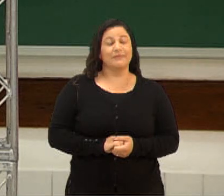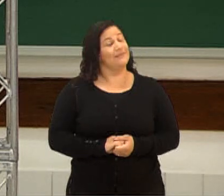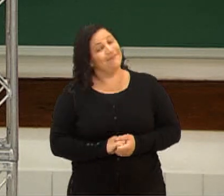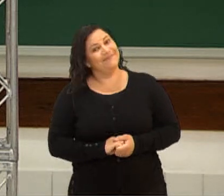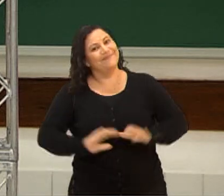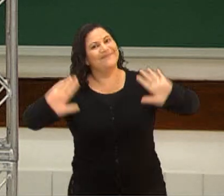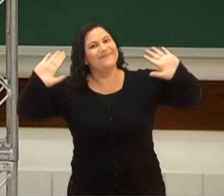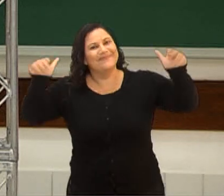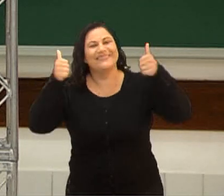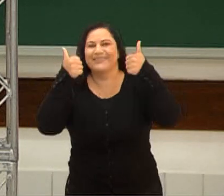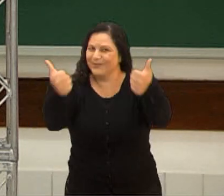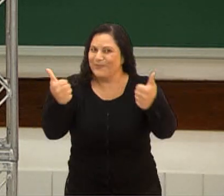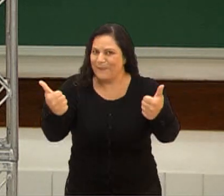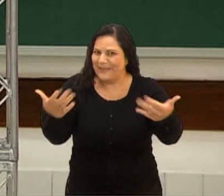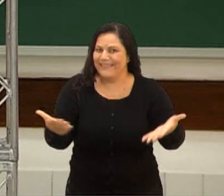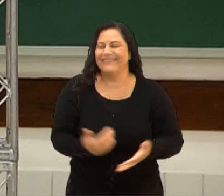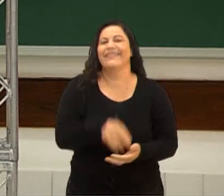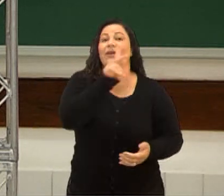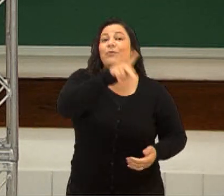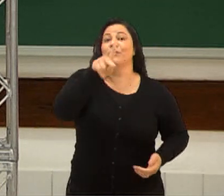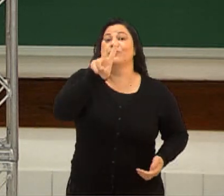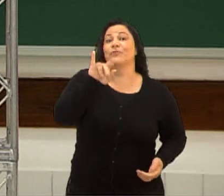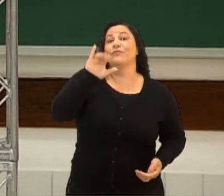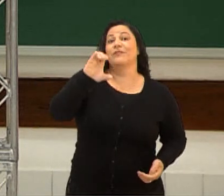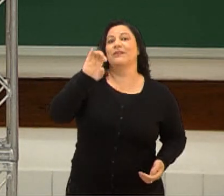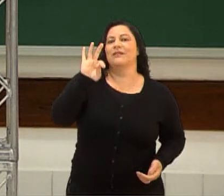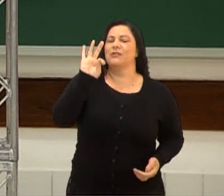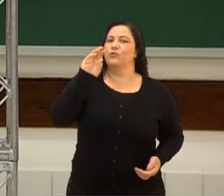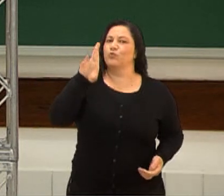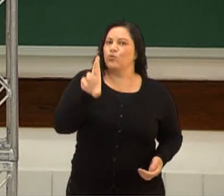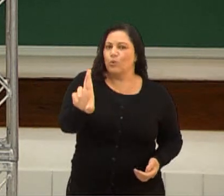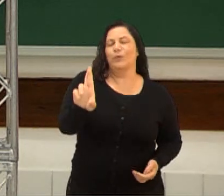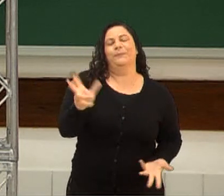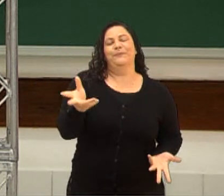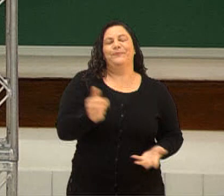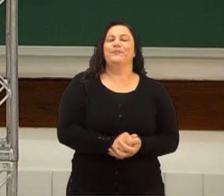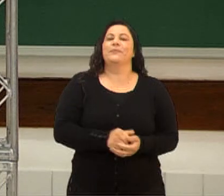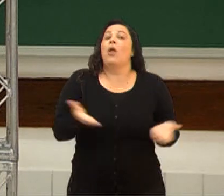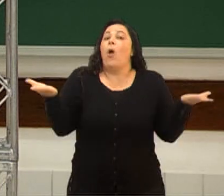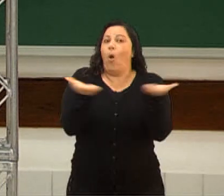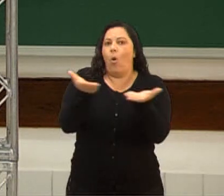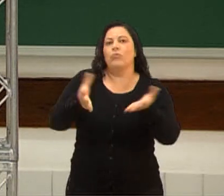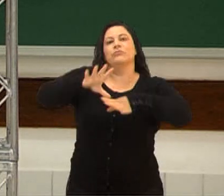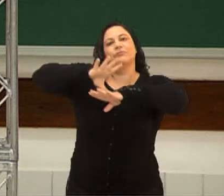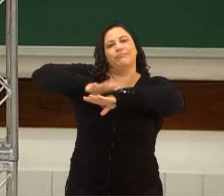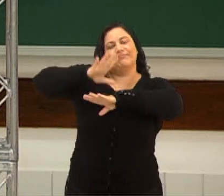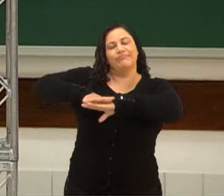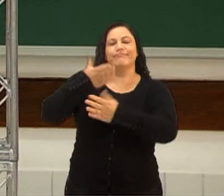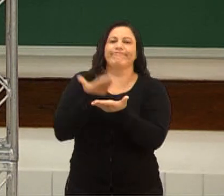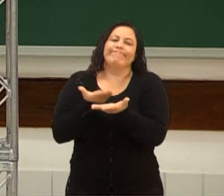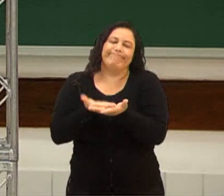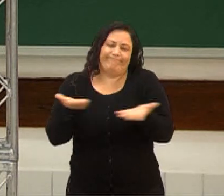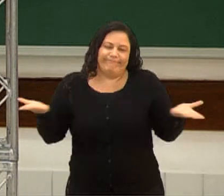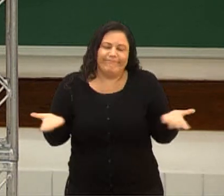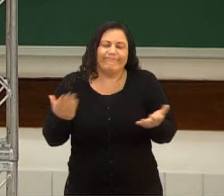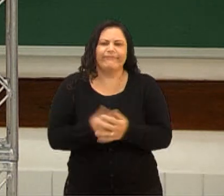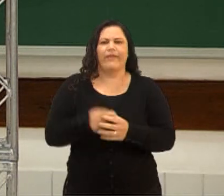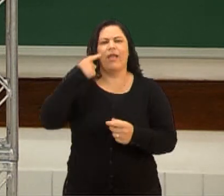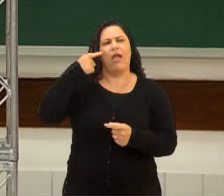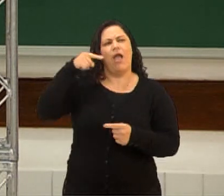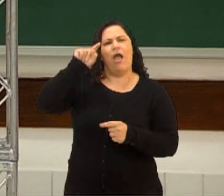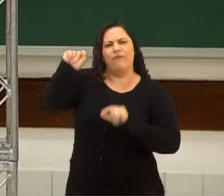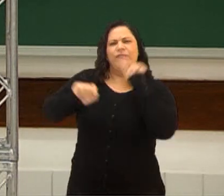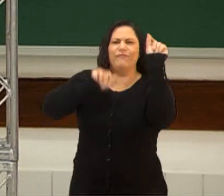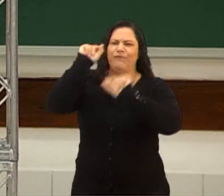Fala pessoal, tudo bem? Eu sou o professor Victor Moreira Lima e hoje nós vamos trabalhar matemática. Viu esse corpício aqui? É